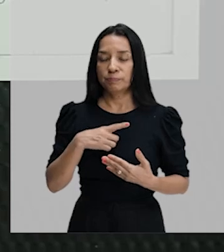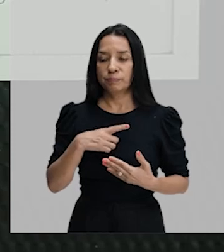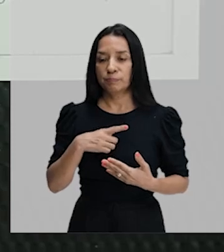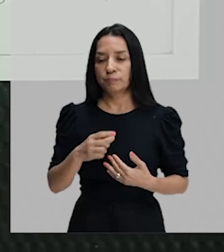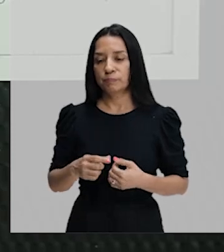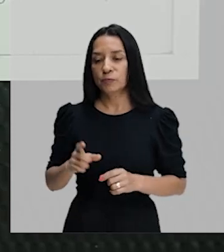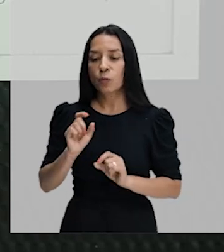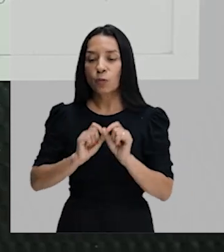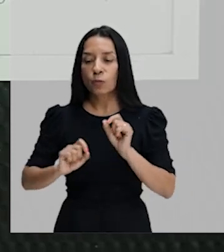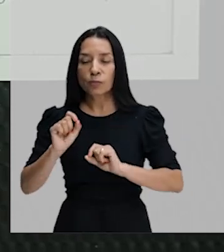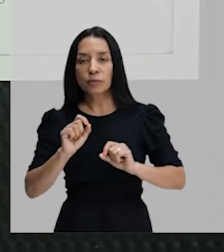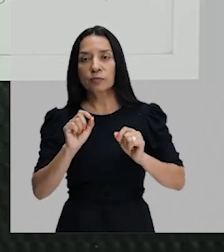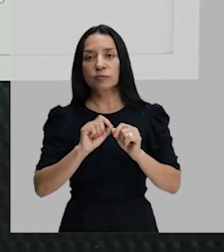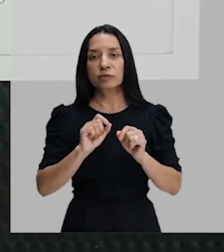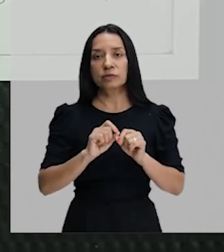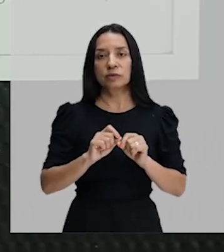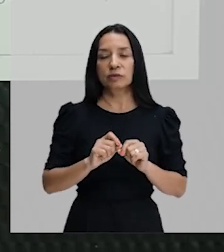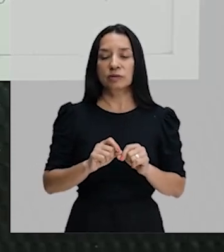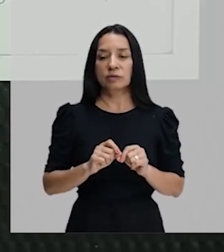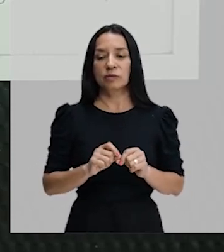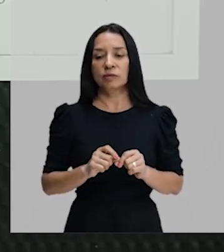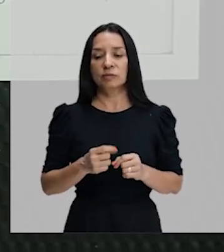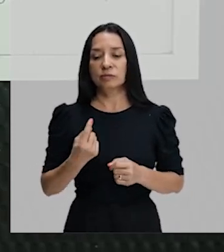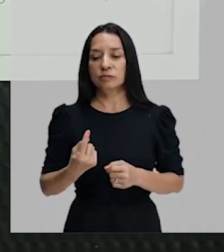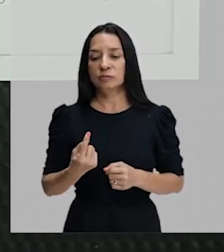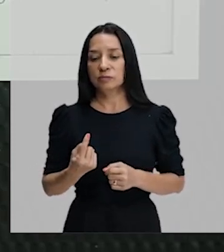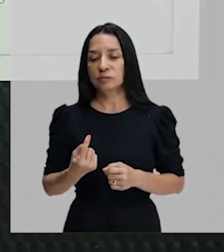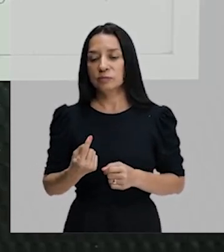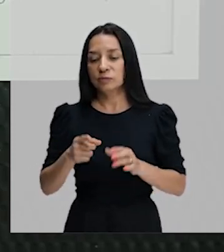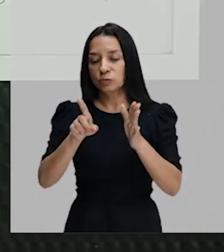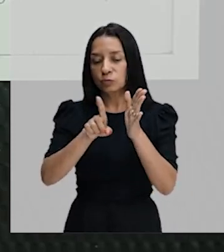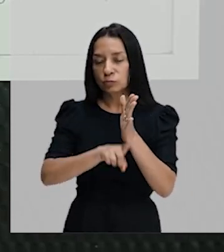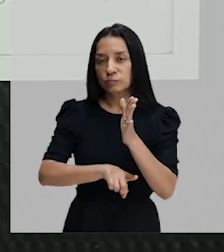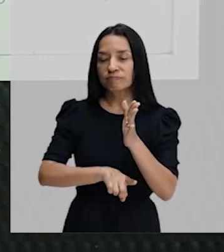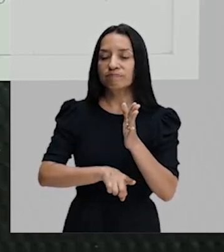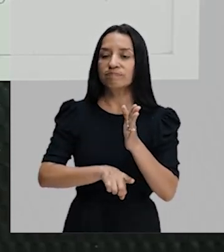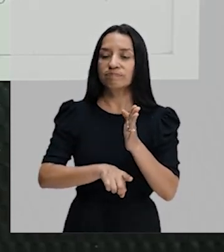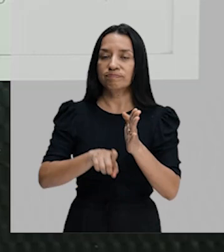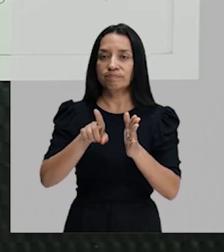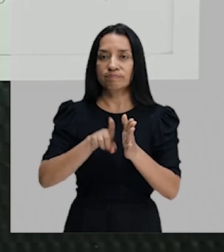o que nós vamos fazer vai ser uma subtração,